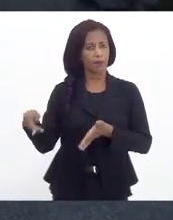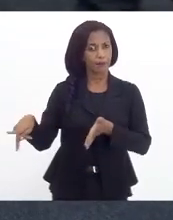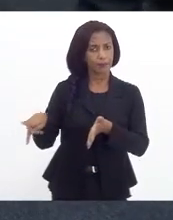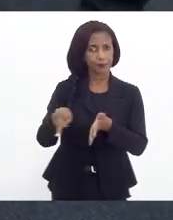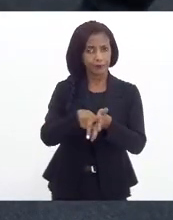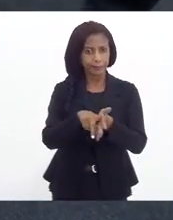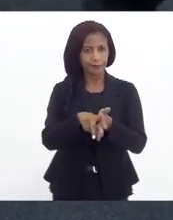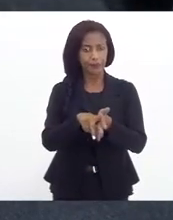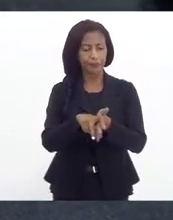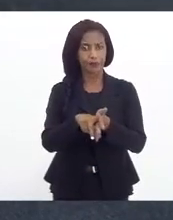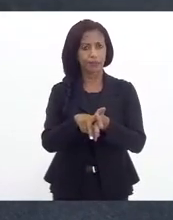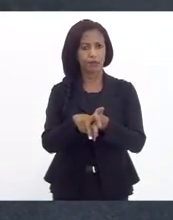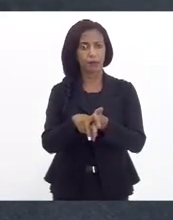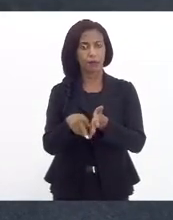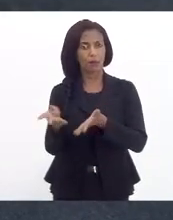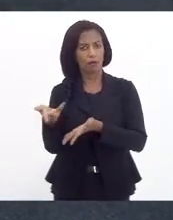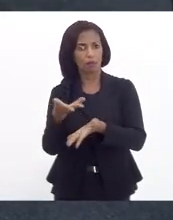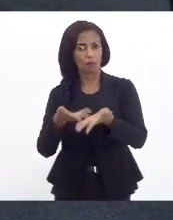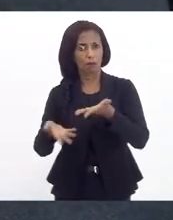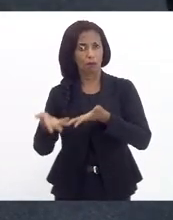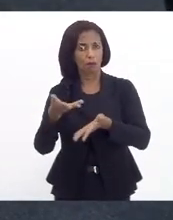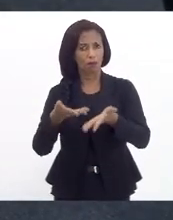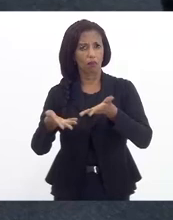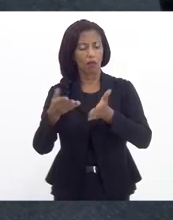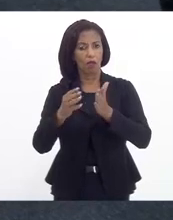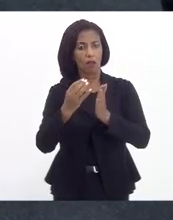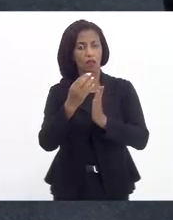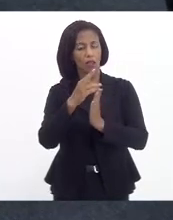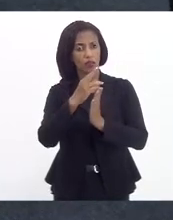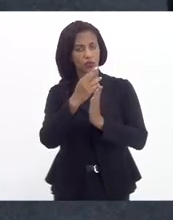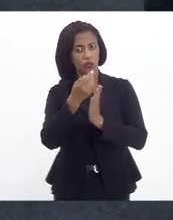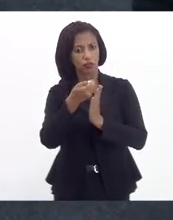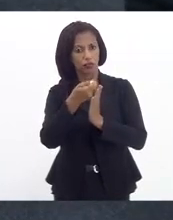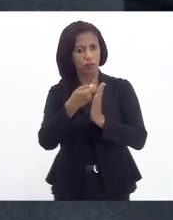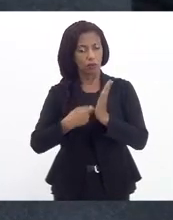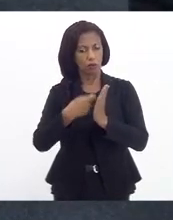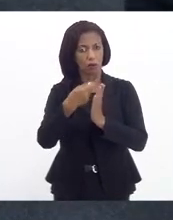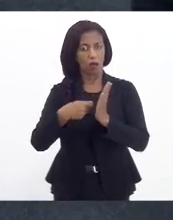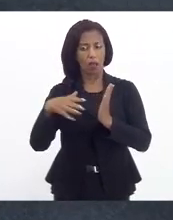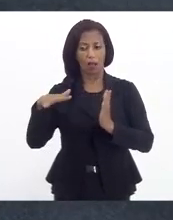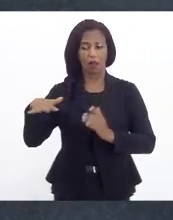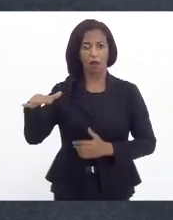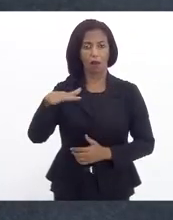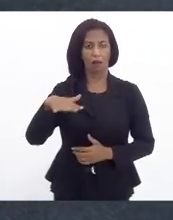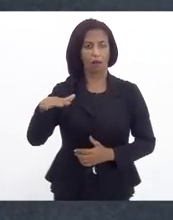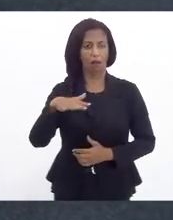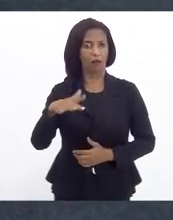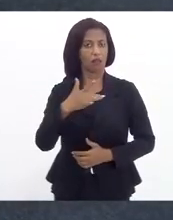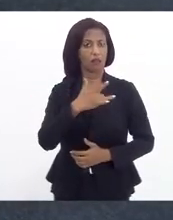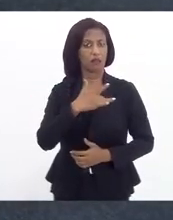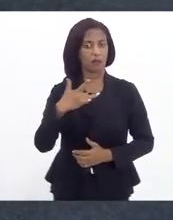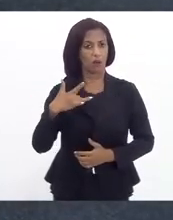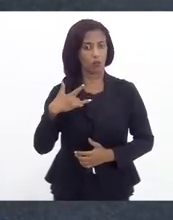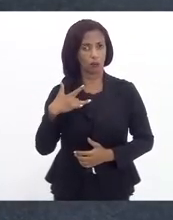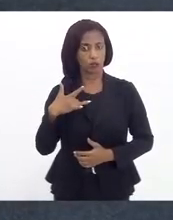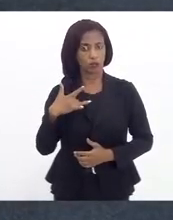das exceções às redações, a área de saúde,